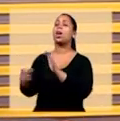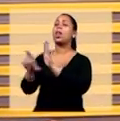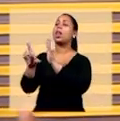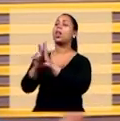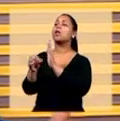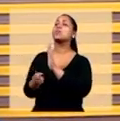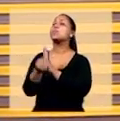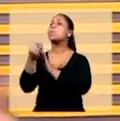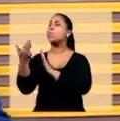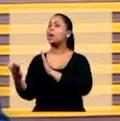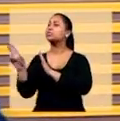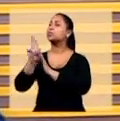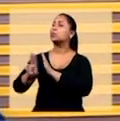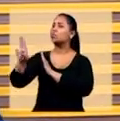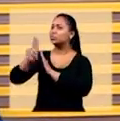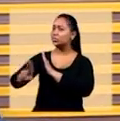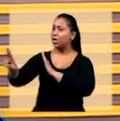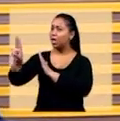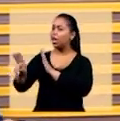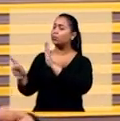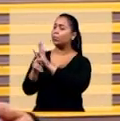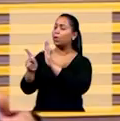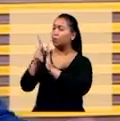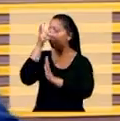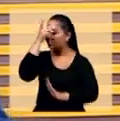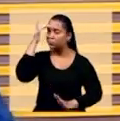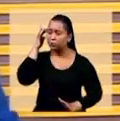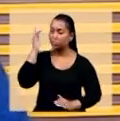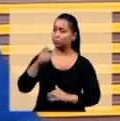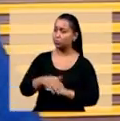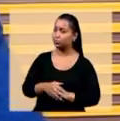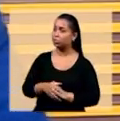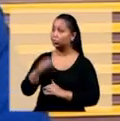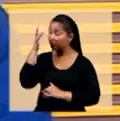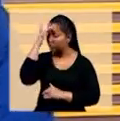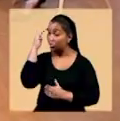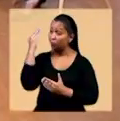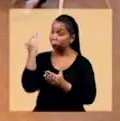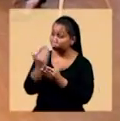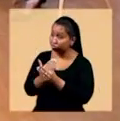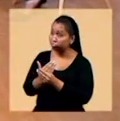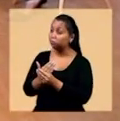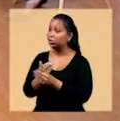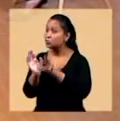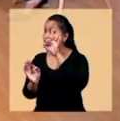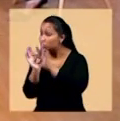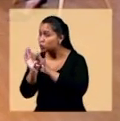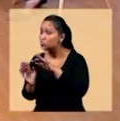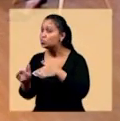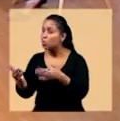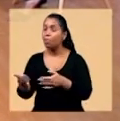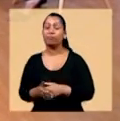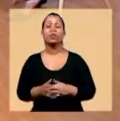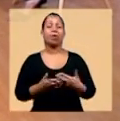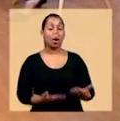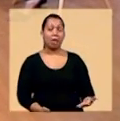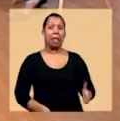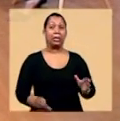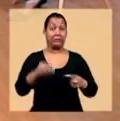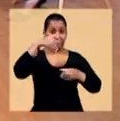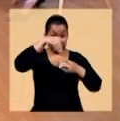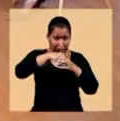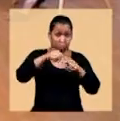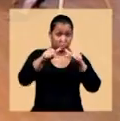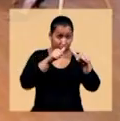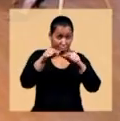são usadas no dia a dia para o legislador e para quem está julgando esses casos? Bem, quando você tem um assédio no trabalho,